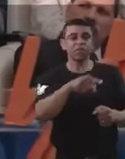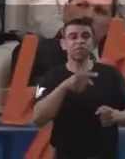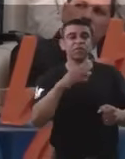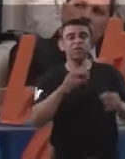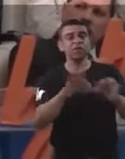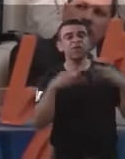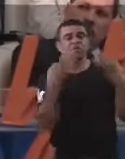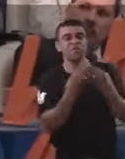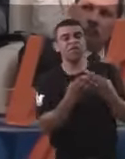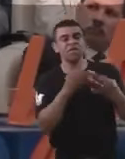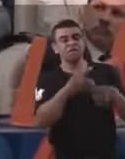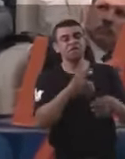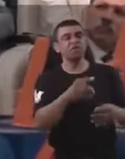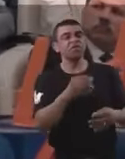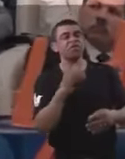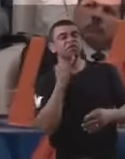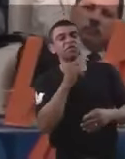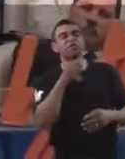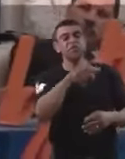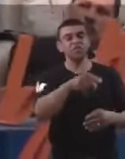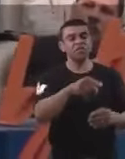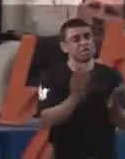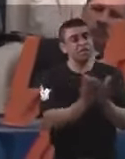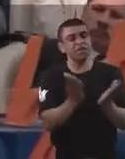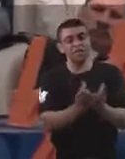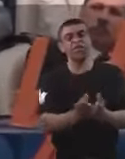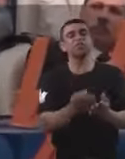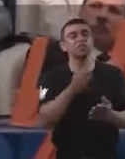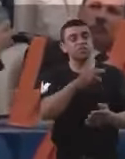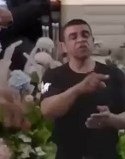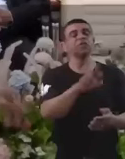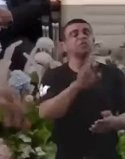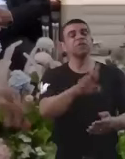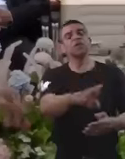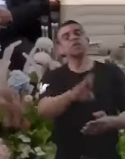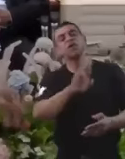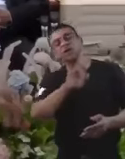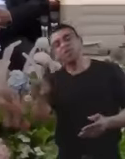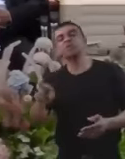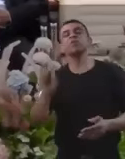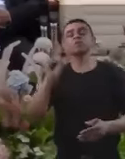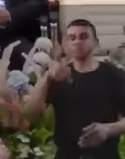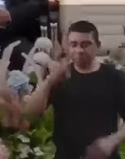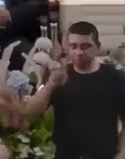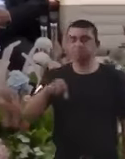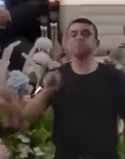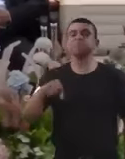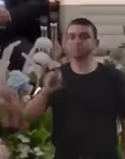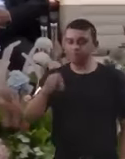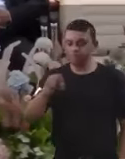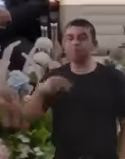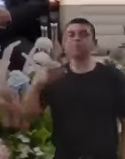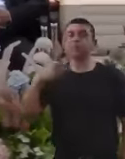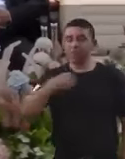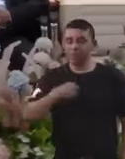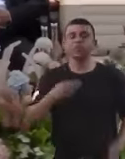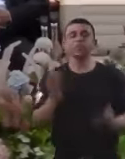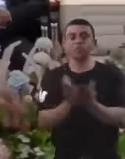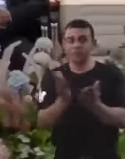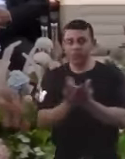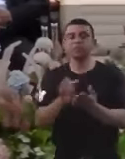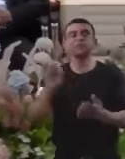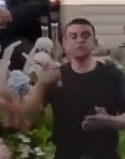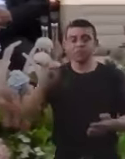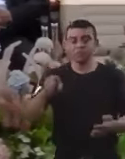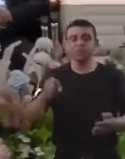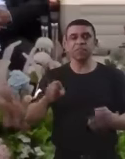odeio crente. E aí Jesus disse: é nesse momento que você vai amar menos papai, mamãe,